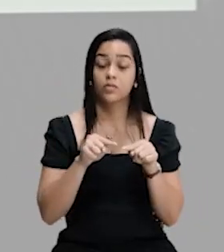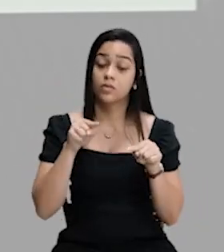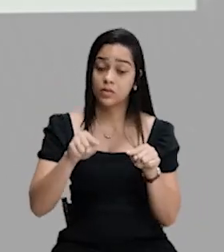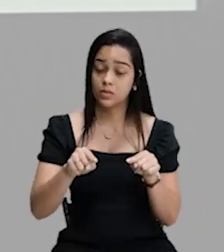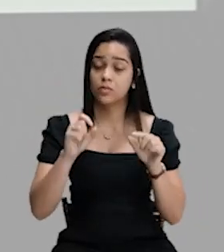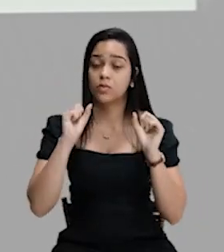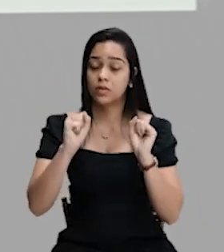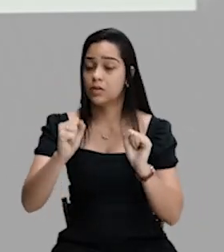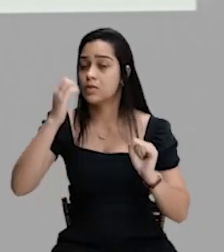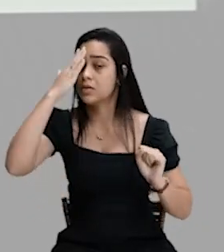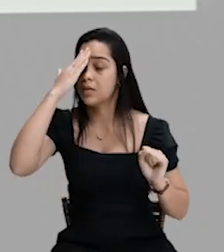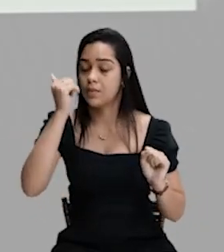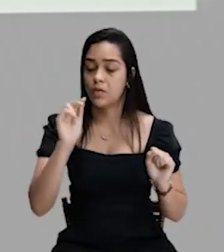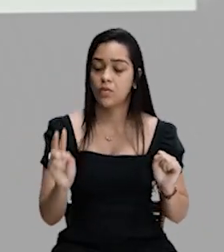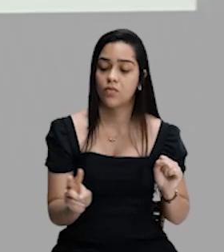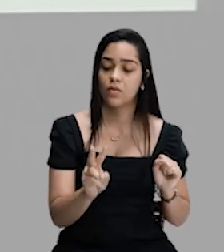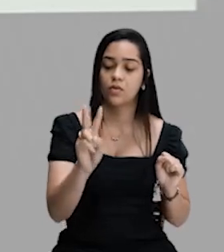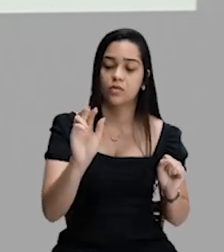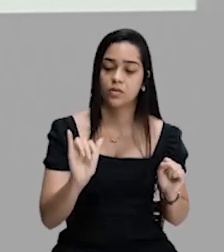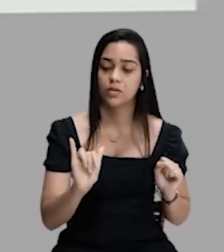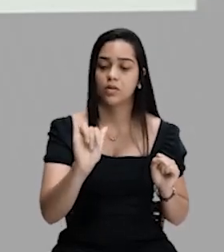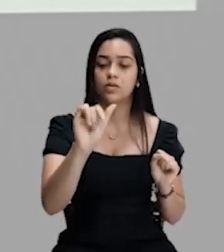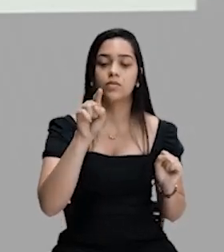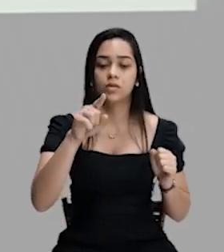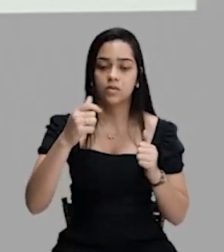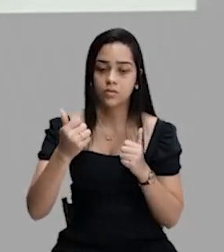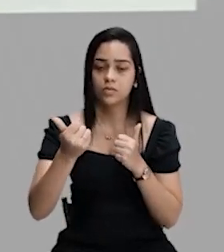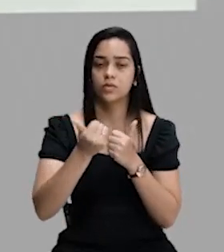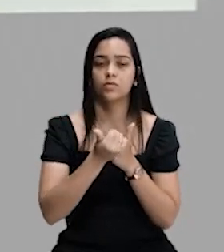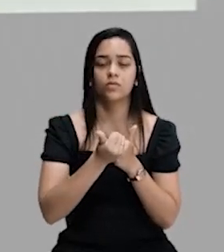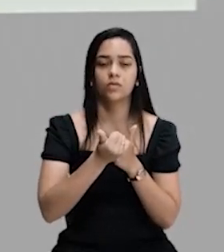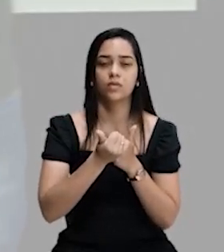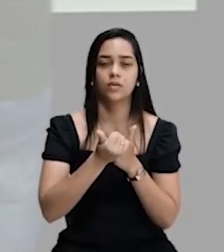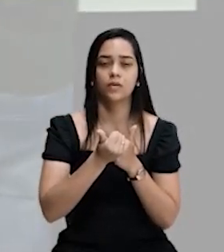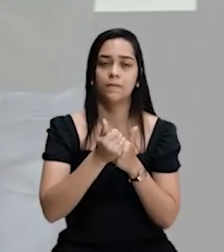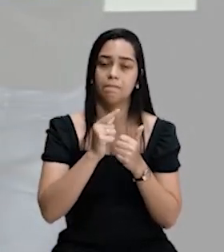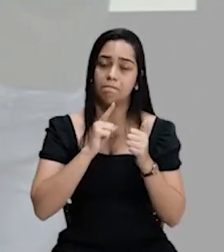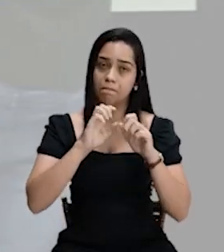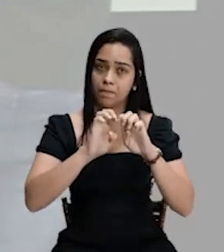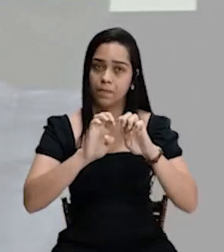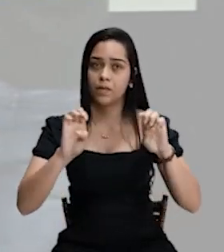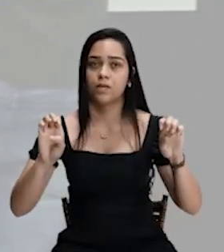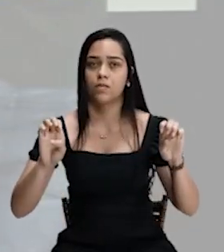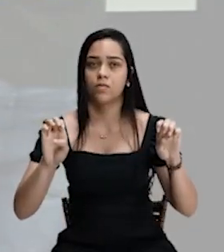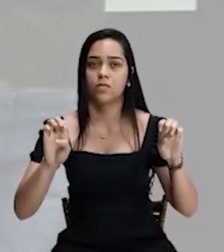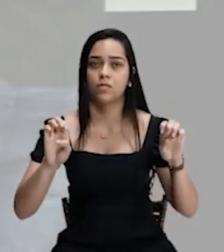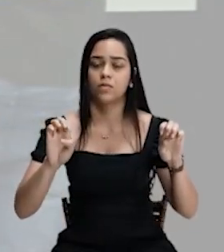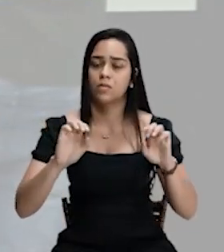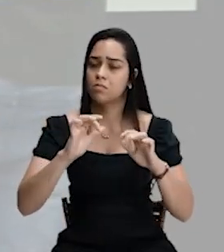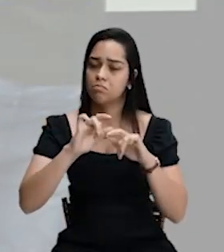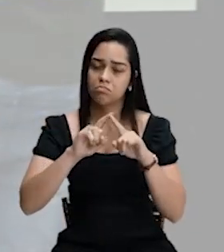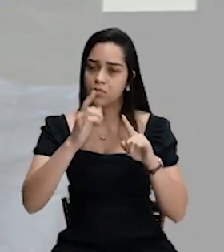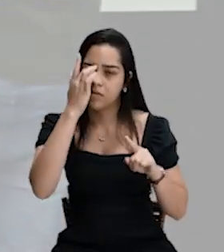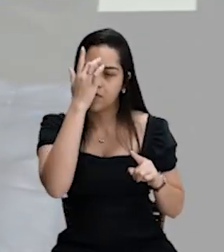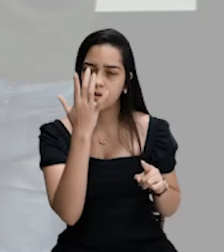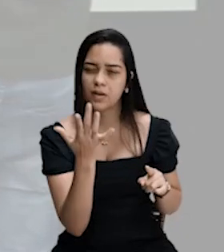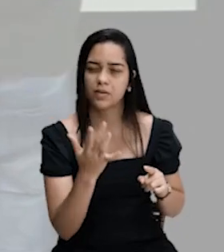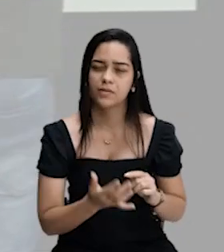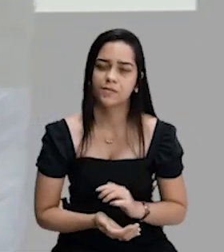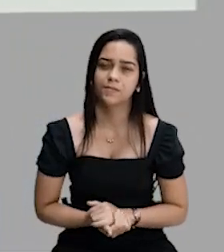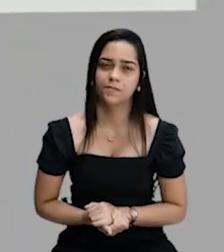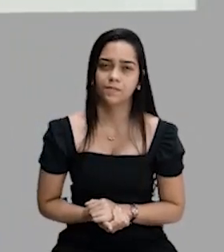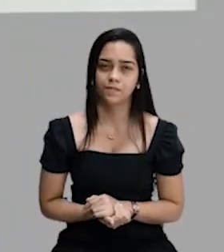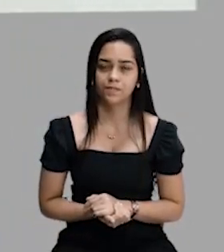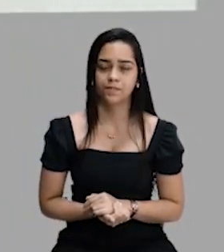você encontrar o valor de y basta você substituir em uma das equações né mas tá bem fácil